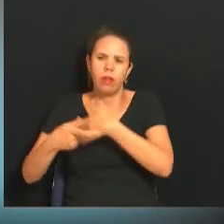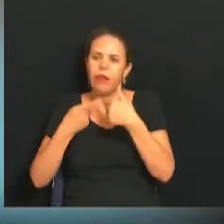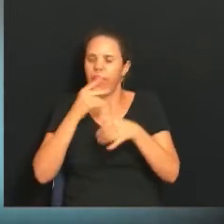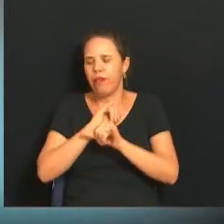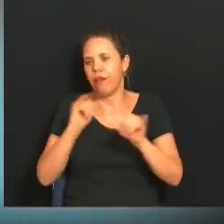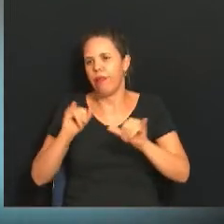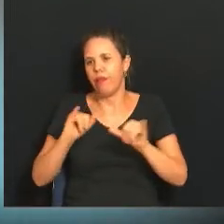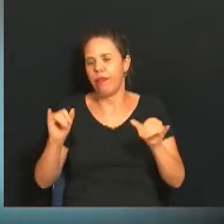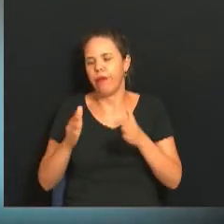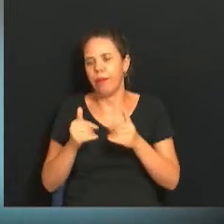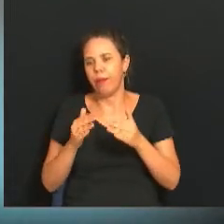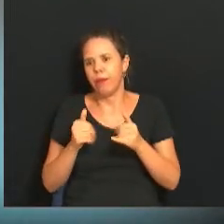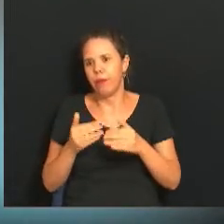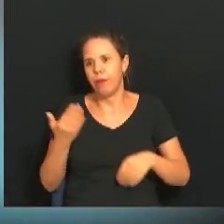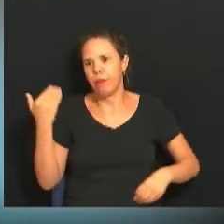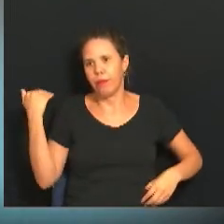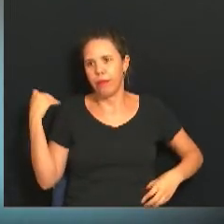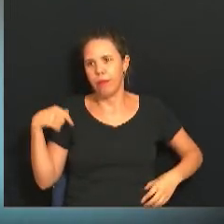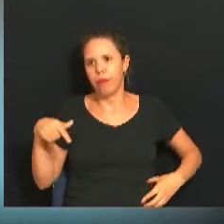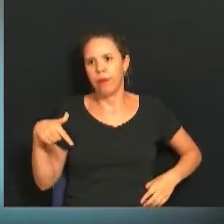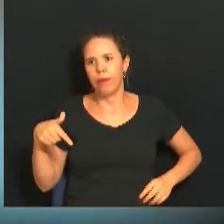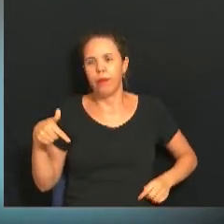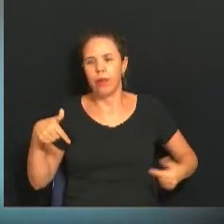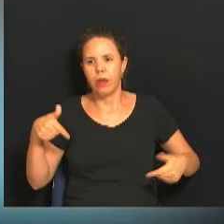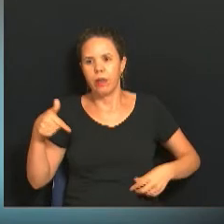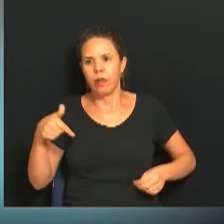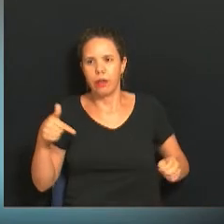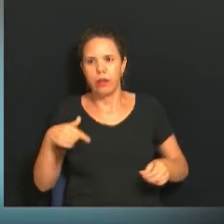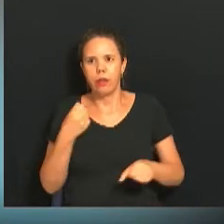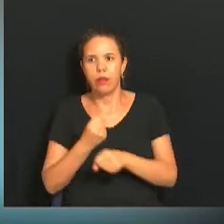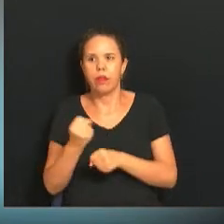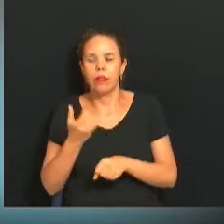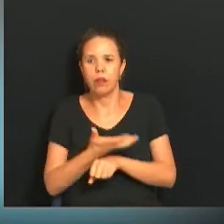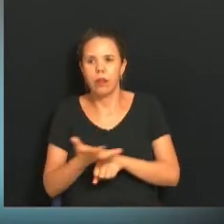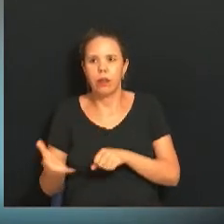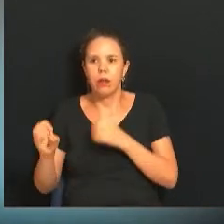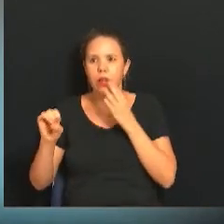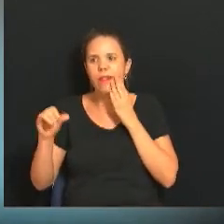como no mandato passado que eu tive aqui, foi revitalizado o